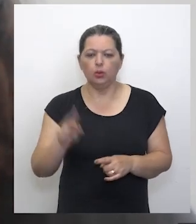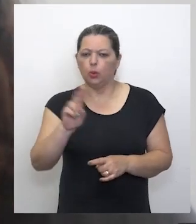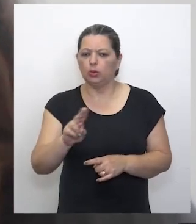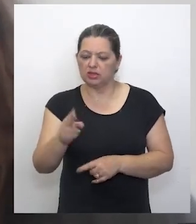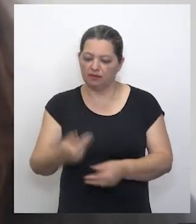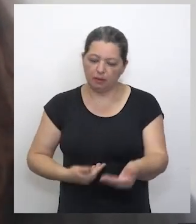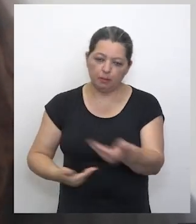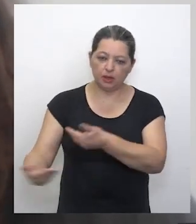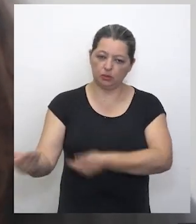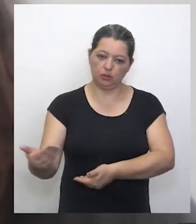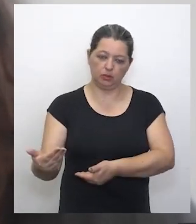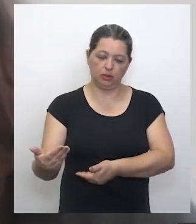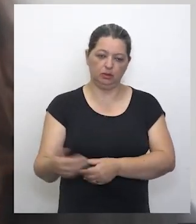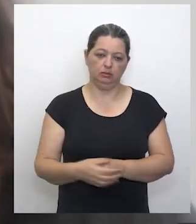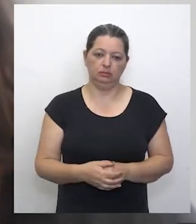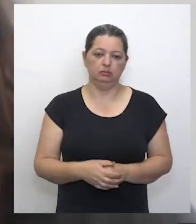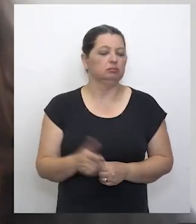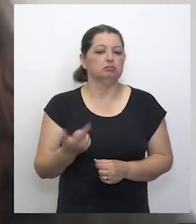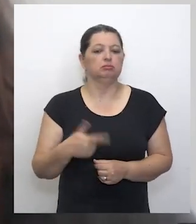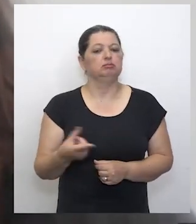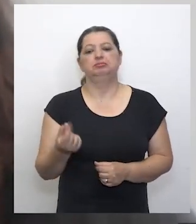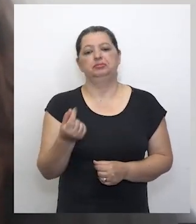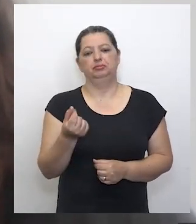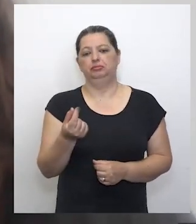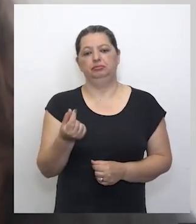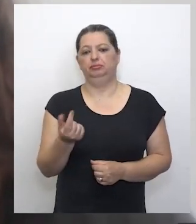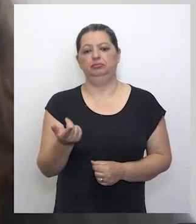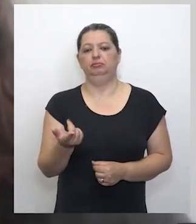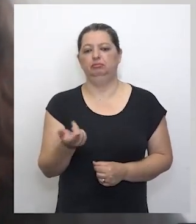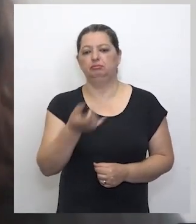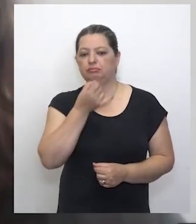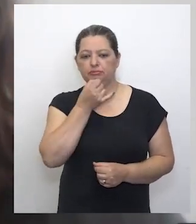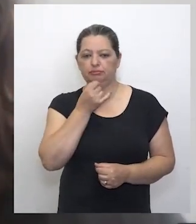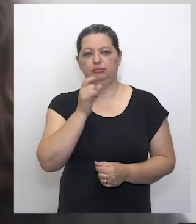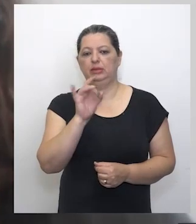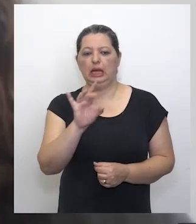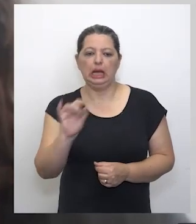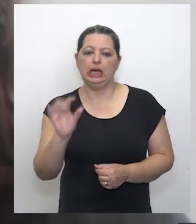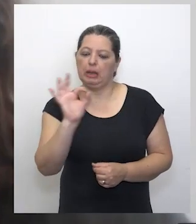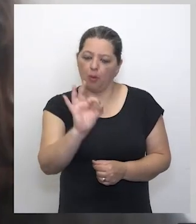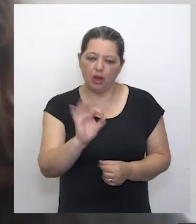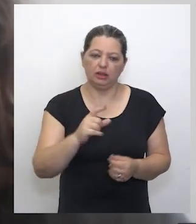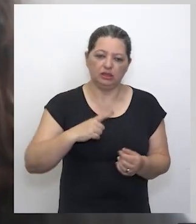a moeda ela não tinha valor específico em cada moeda, né?